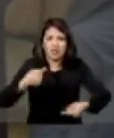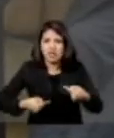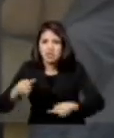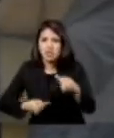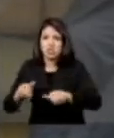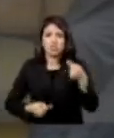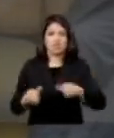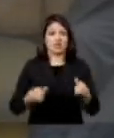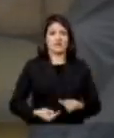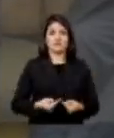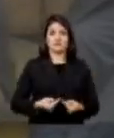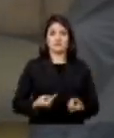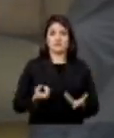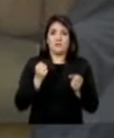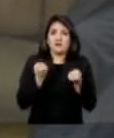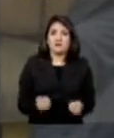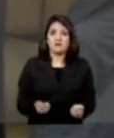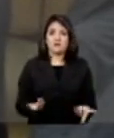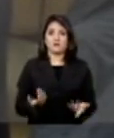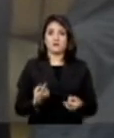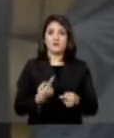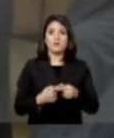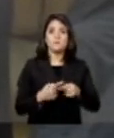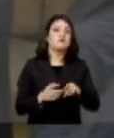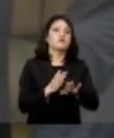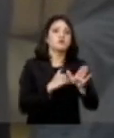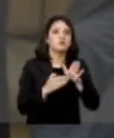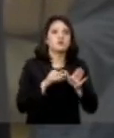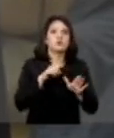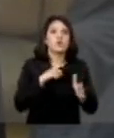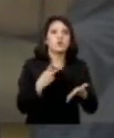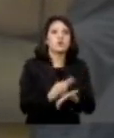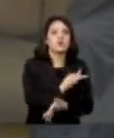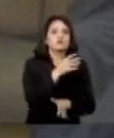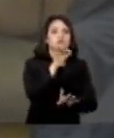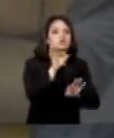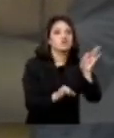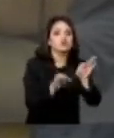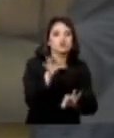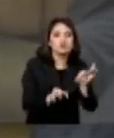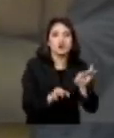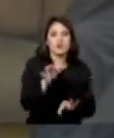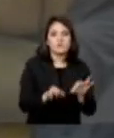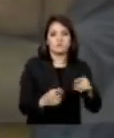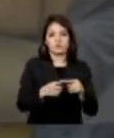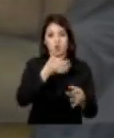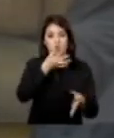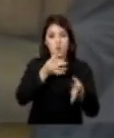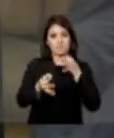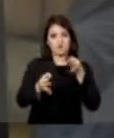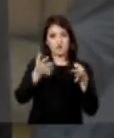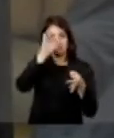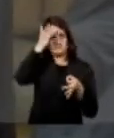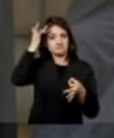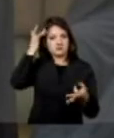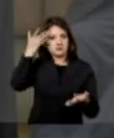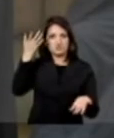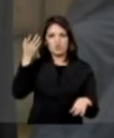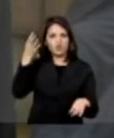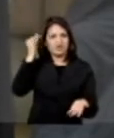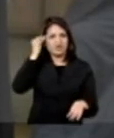a qualquer questão que venha a julgamento, por opiniões daqueles que tecnicamente talvez não